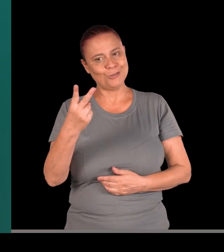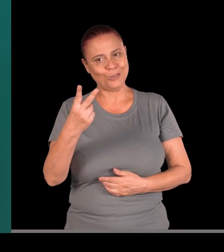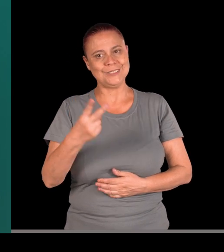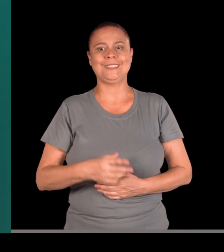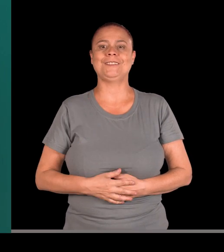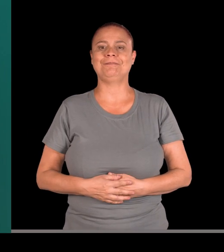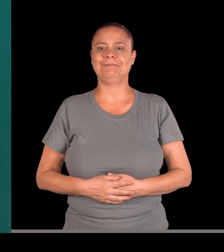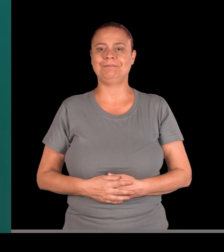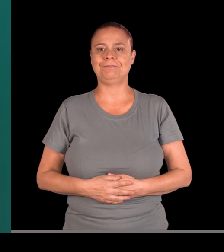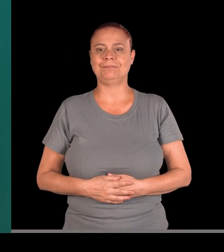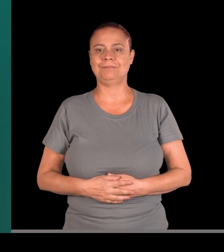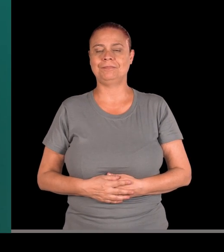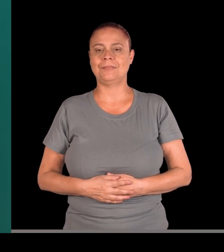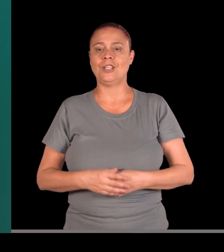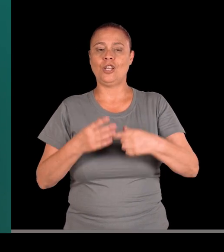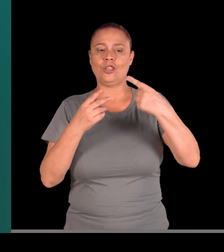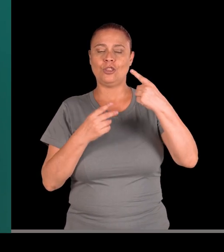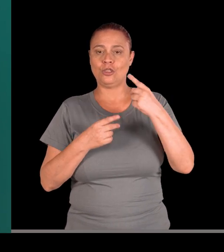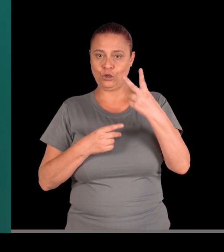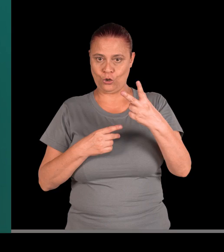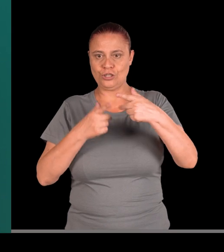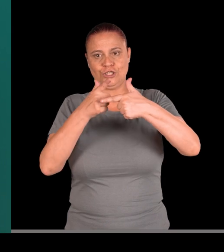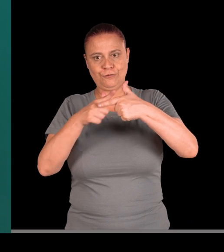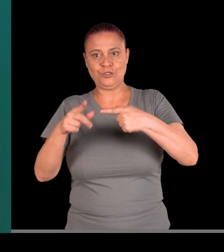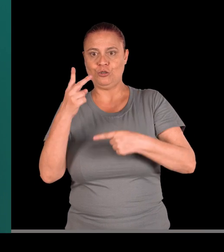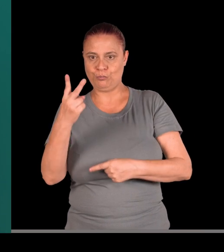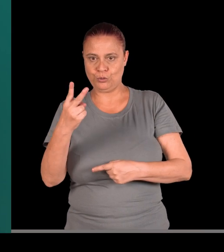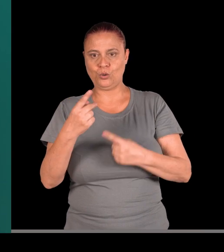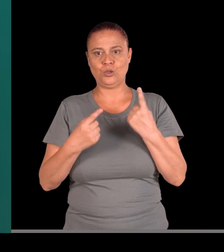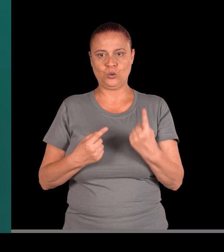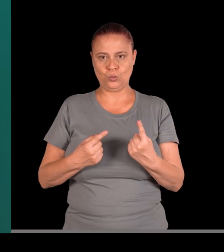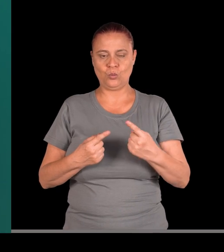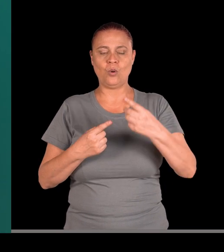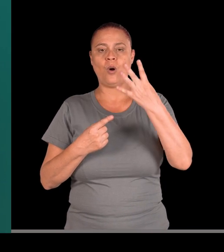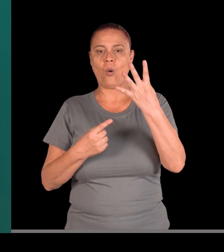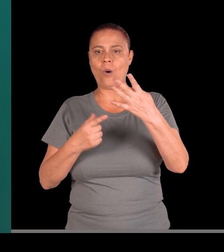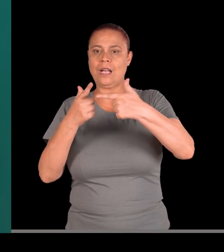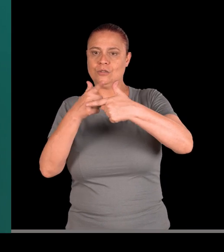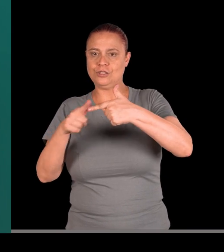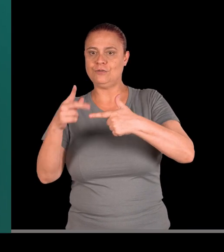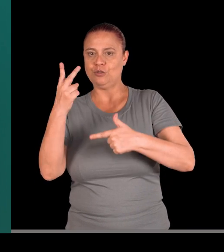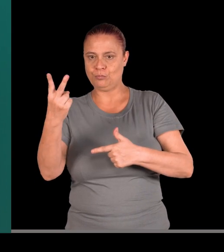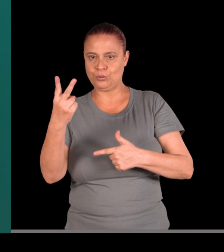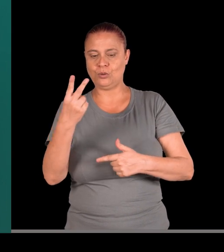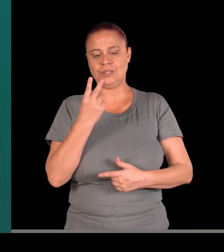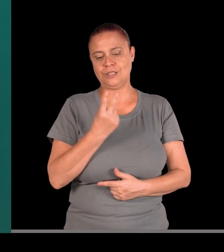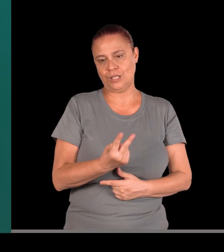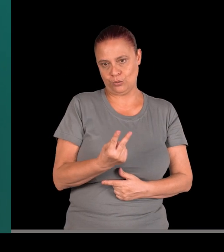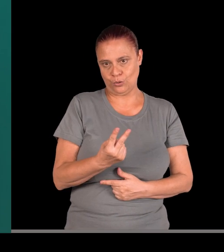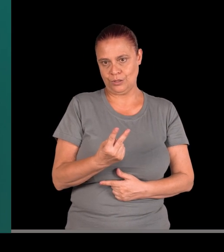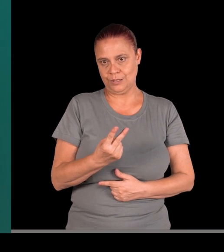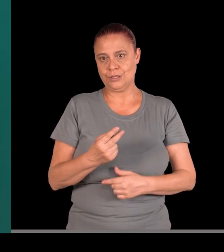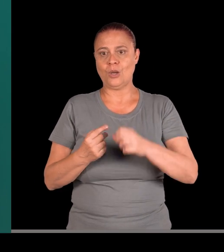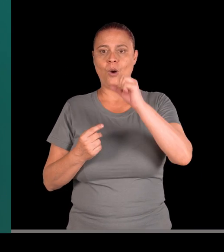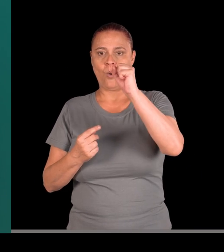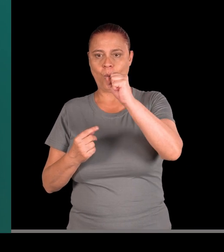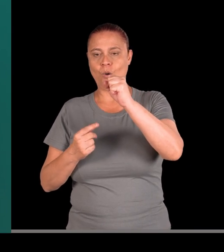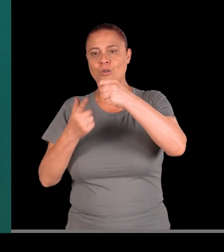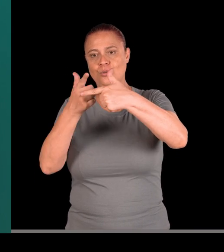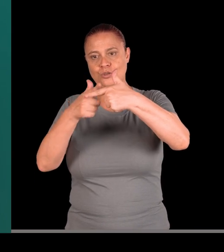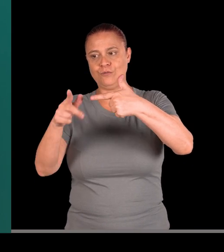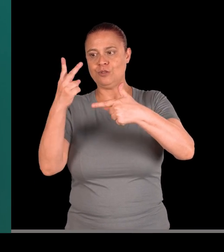O número 2. Então, 2 dividido por 2 dá 1, 4 dividido por 2 dá